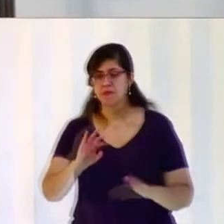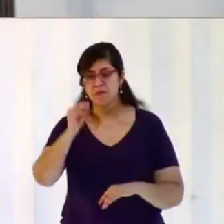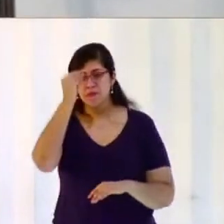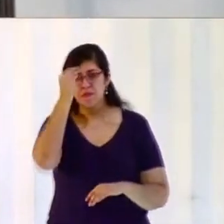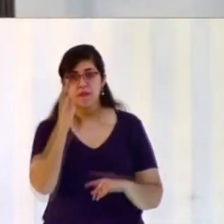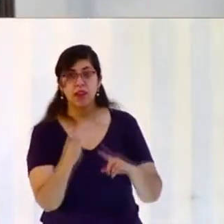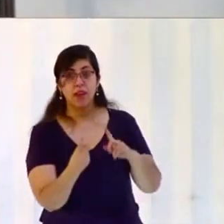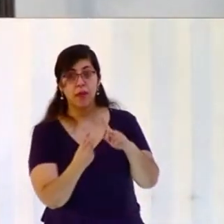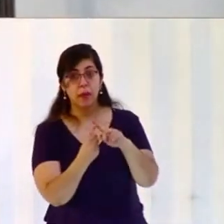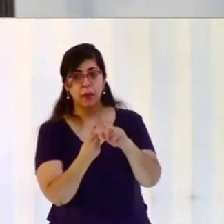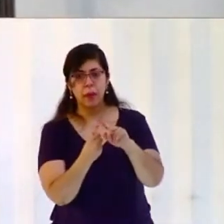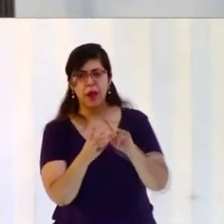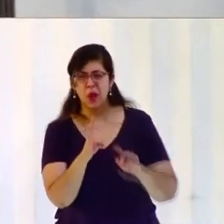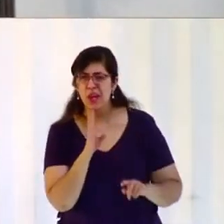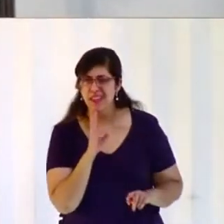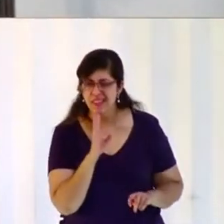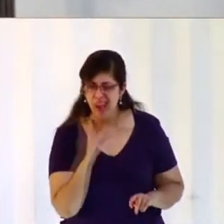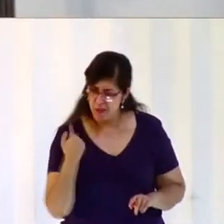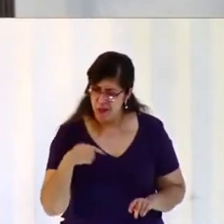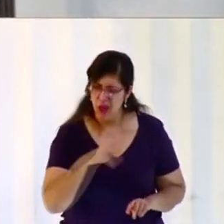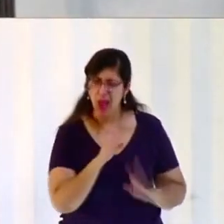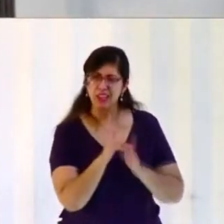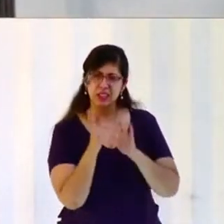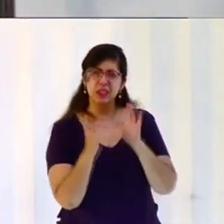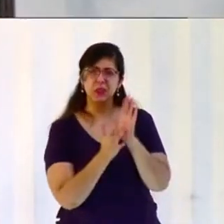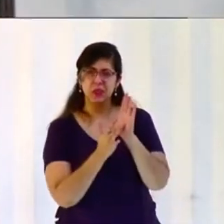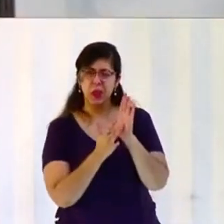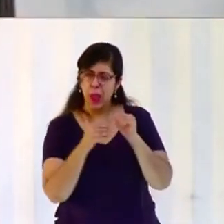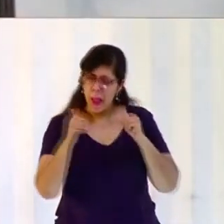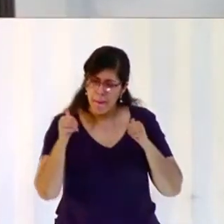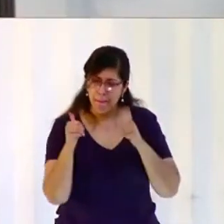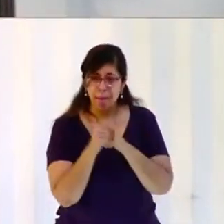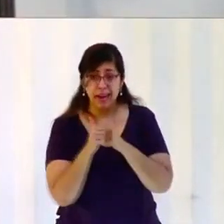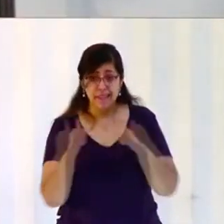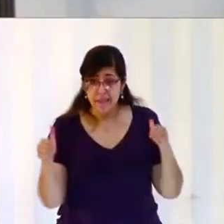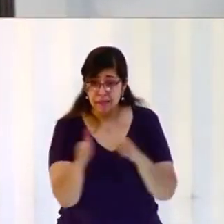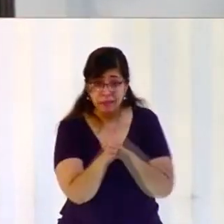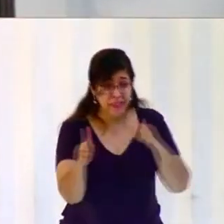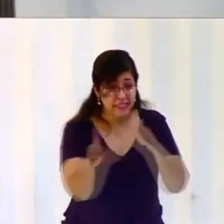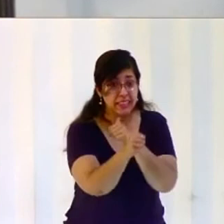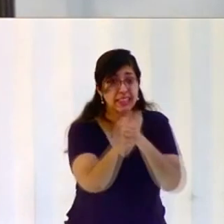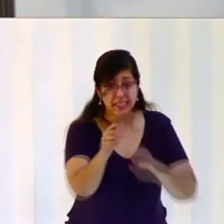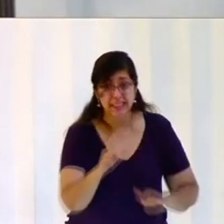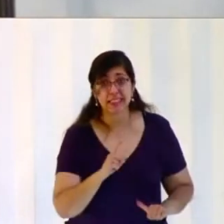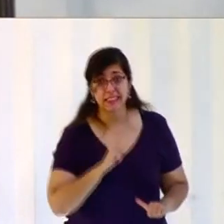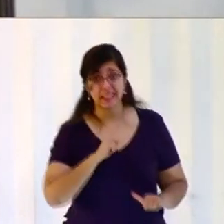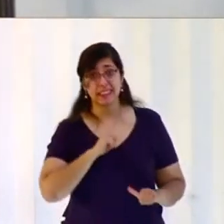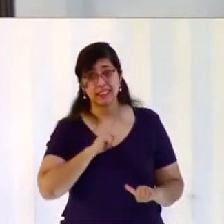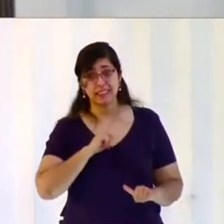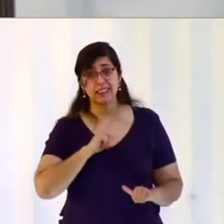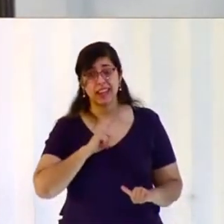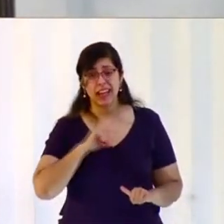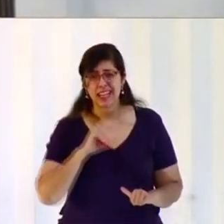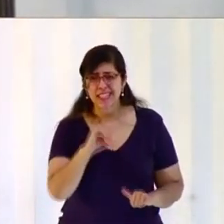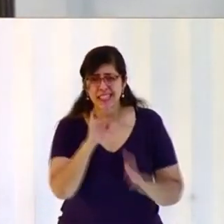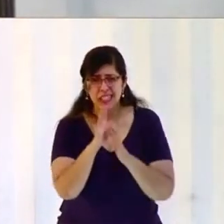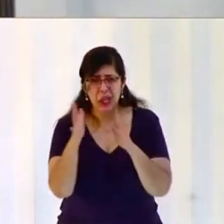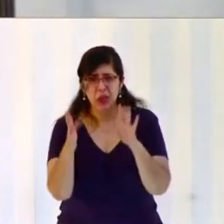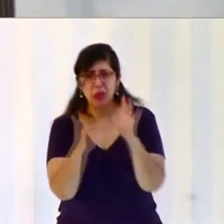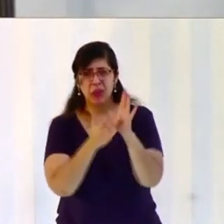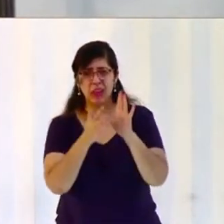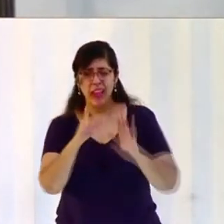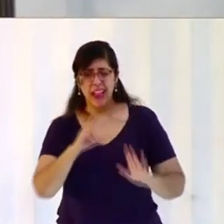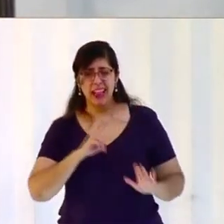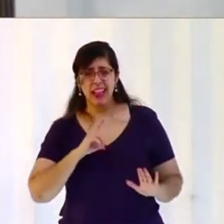nós conhecemos Jesus. Nós sabemos como Ele é perseguido, nós sabemos como Ele é atacado, nós sabemos que se o Senhor Jesus tem